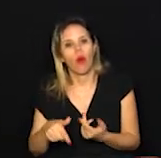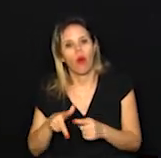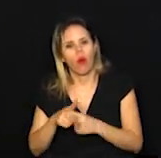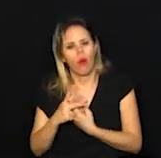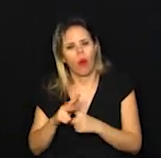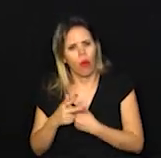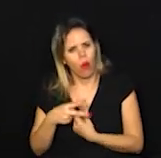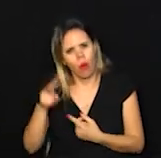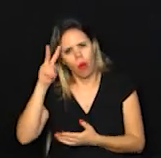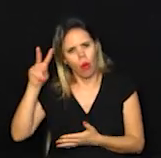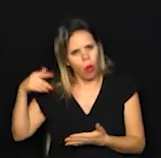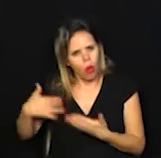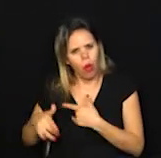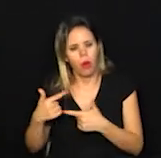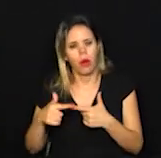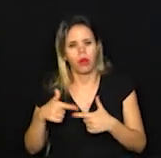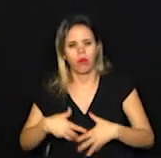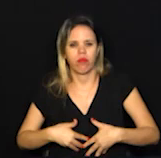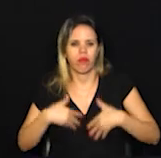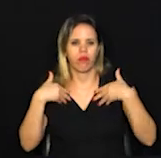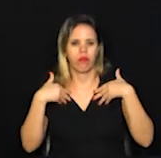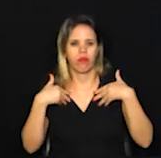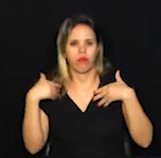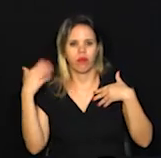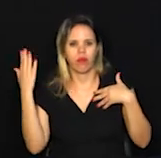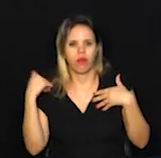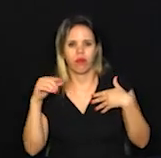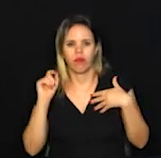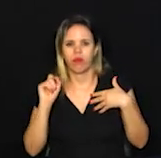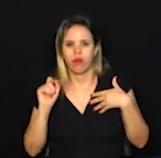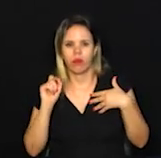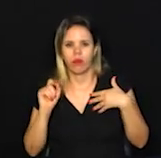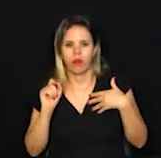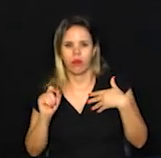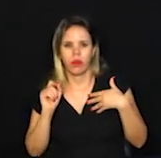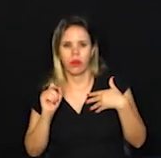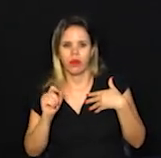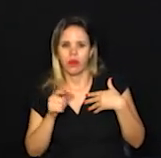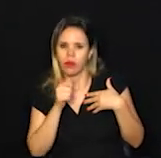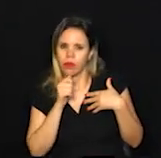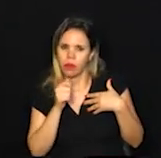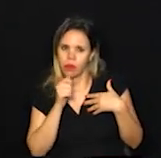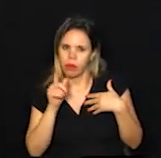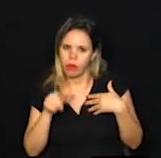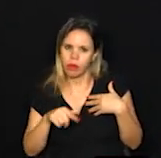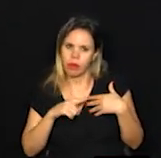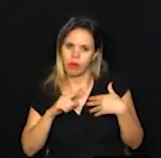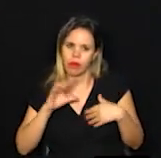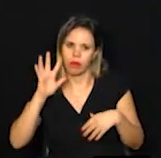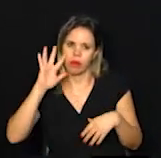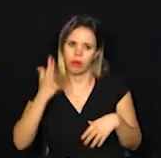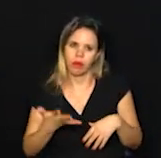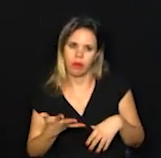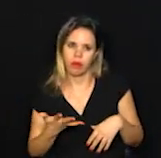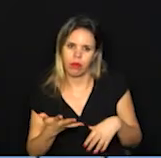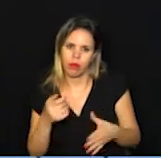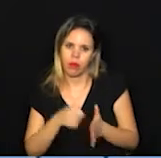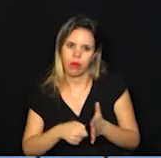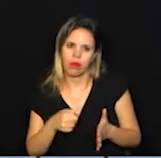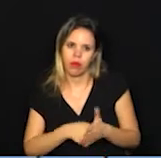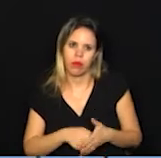reparação histórica, nos enche de orgulho e saber que ainda tem resultado a